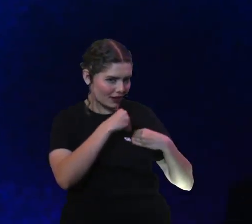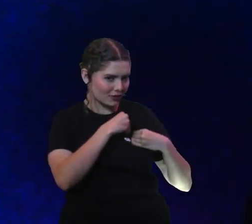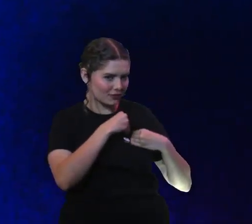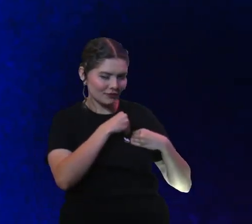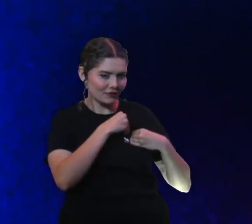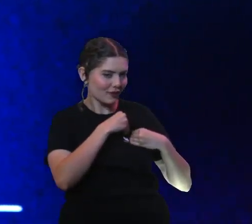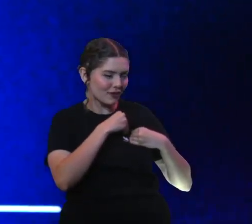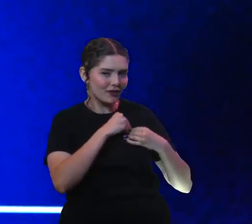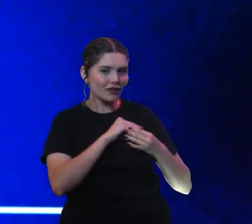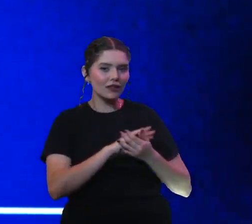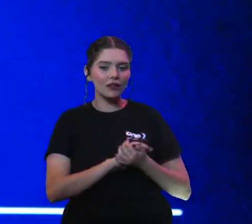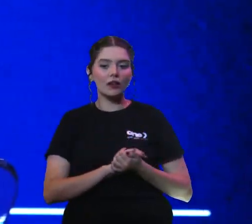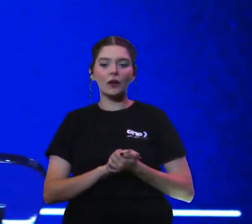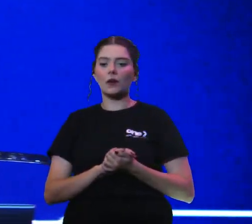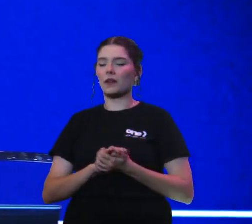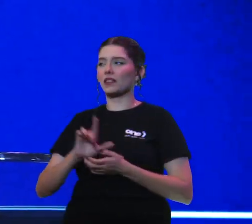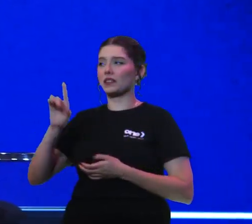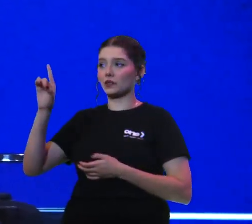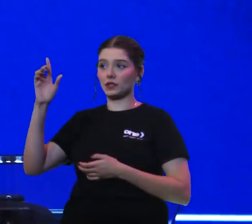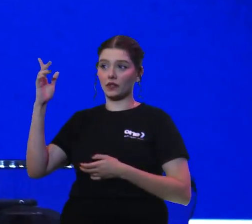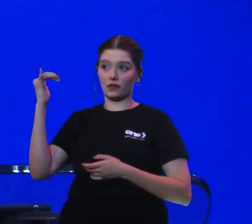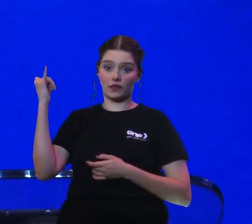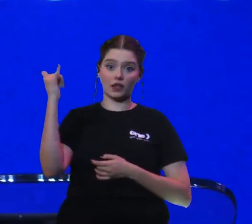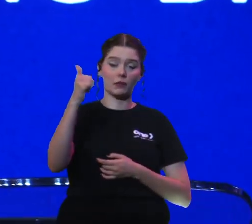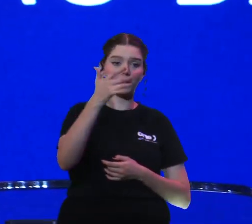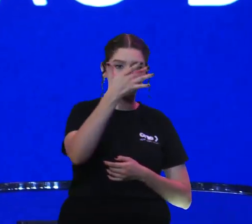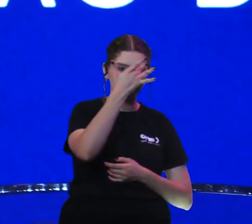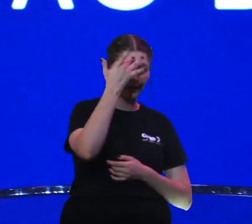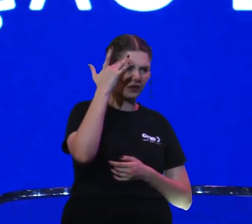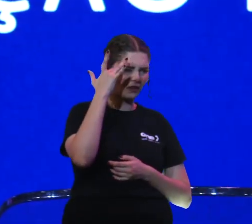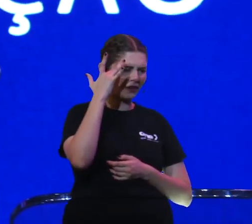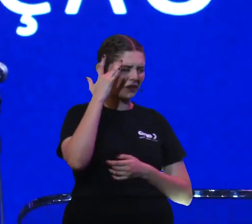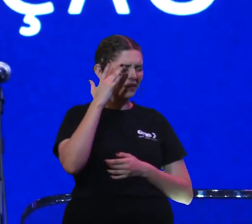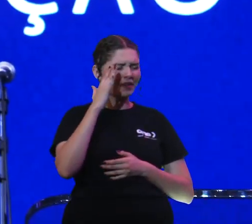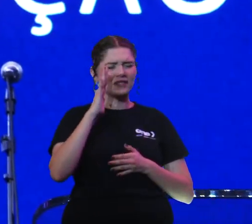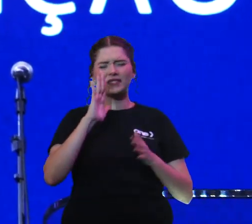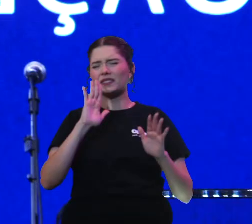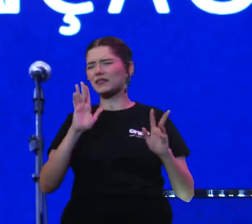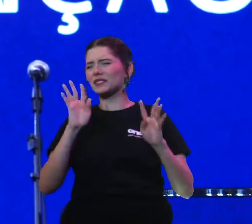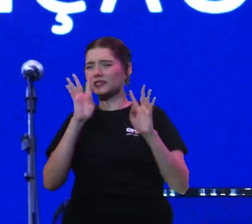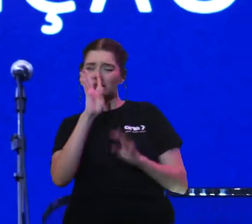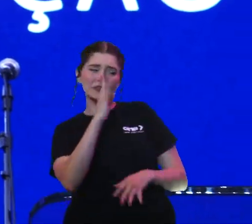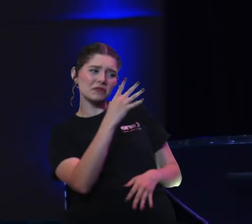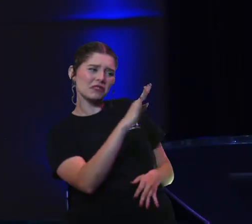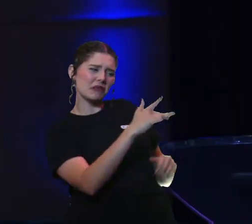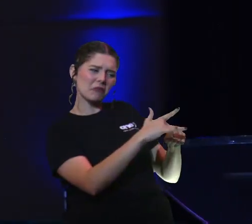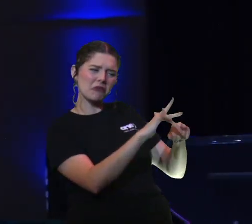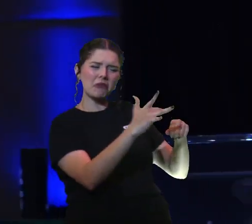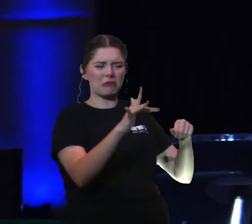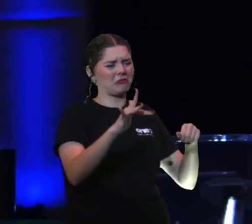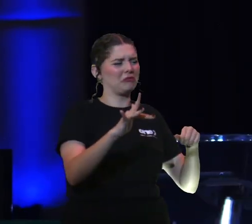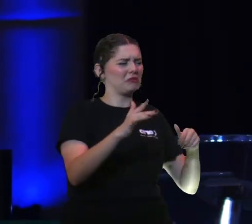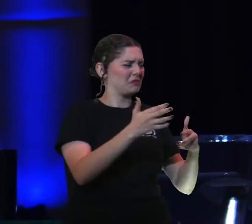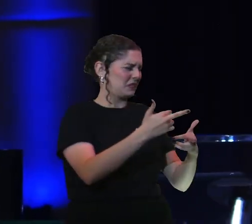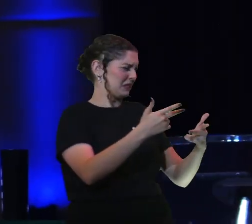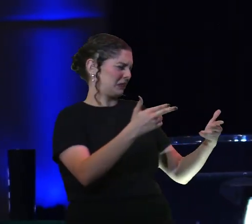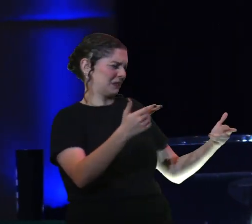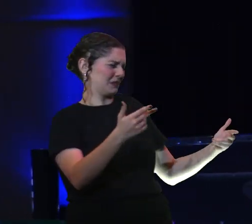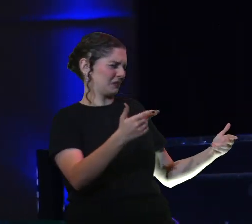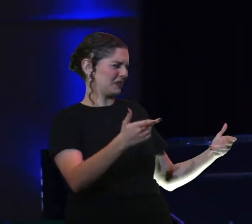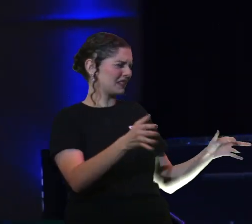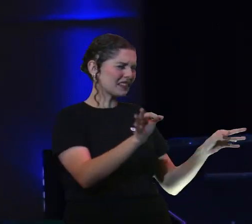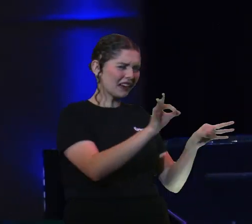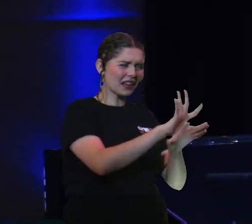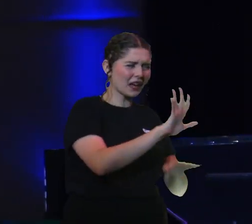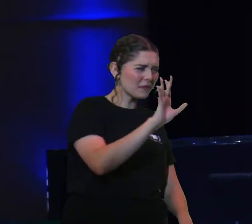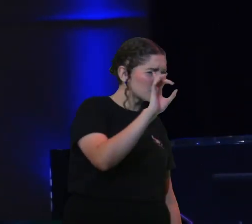é, olha, parem de se impressionar por aquilo que vocês veem entre as marcas, ouro, roupa ou qualquer outra coisa.